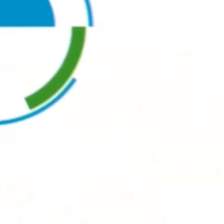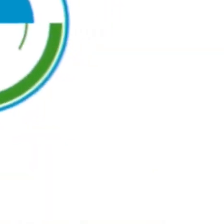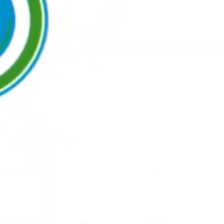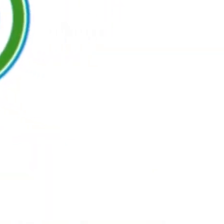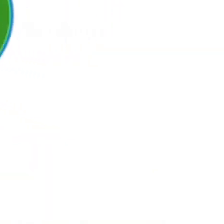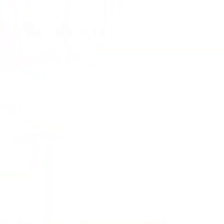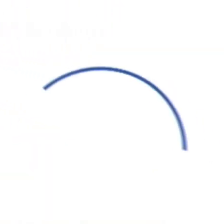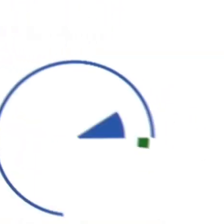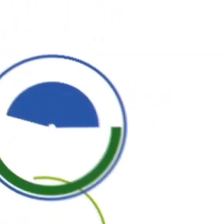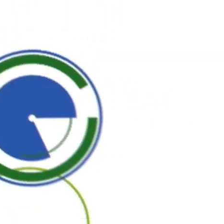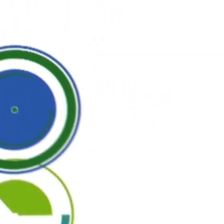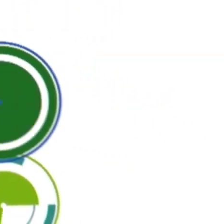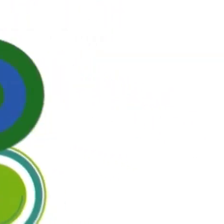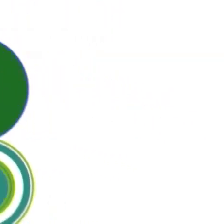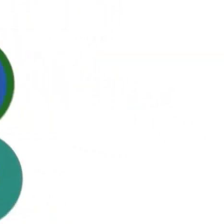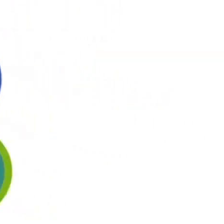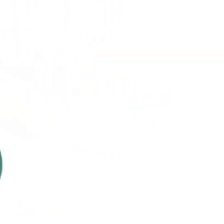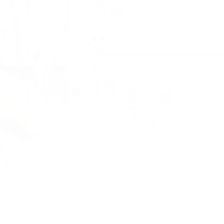E aí